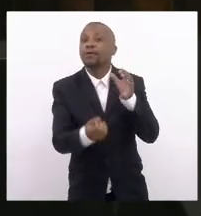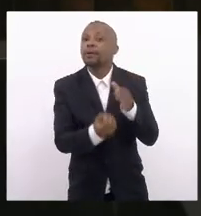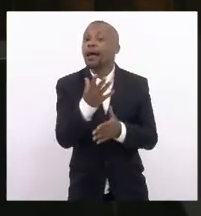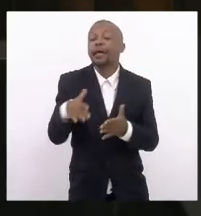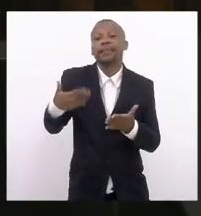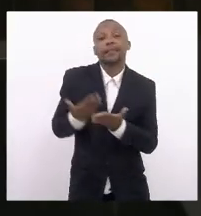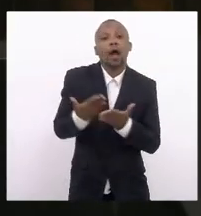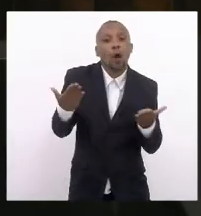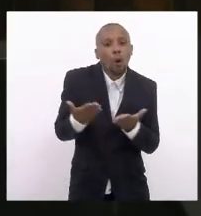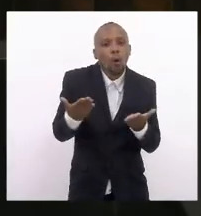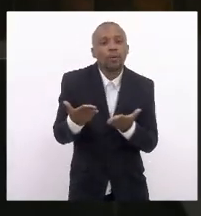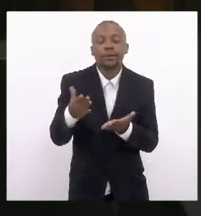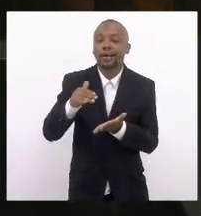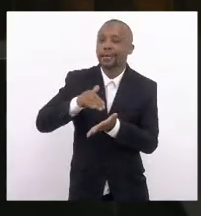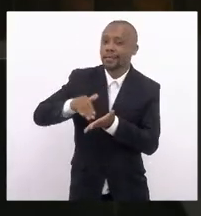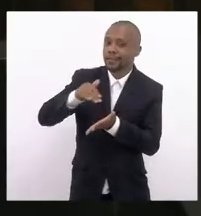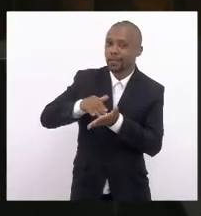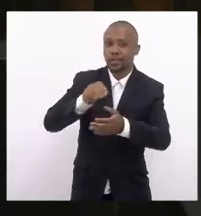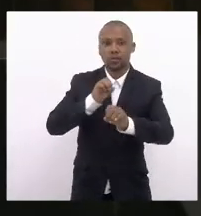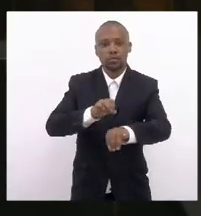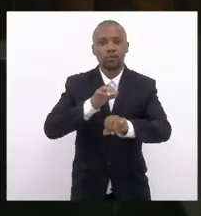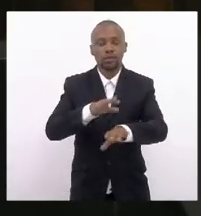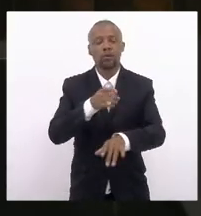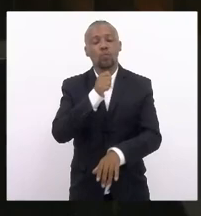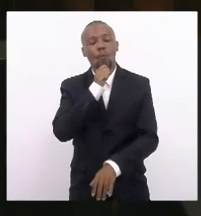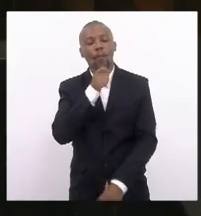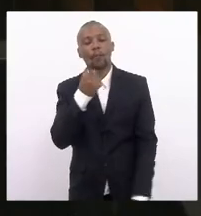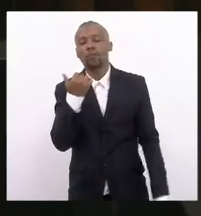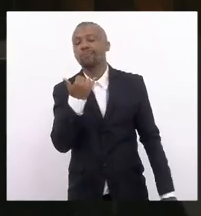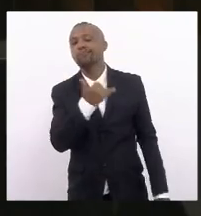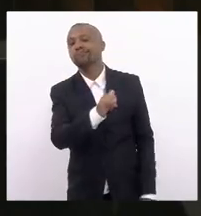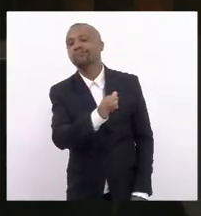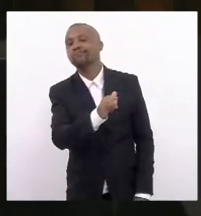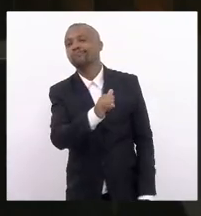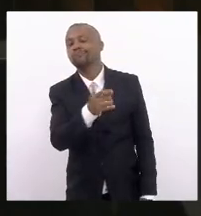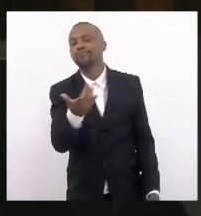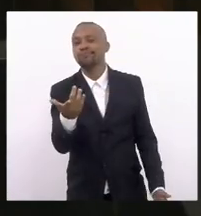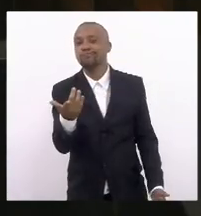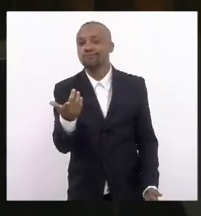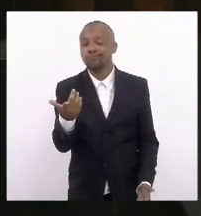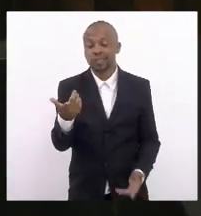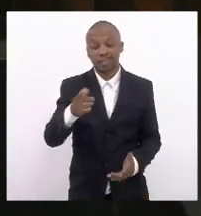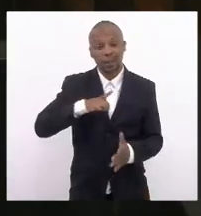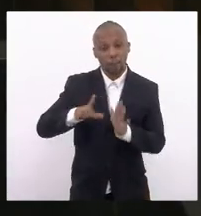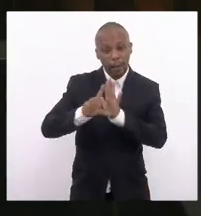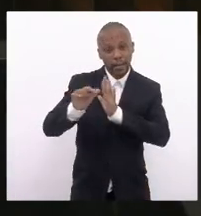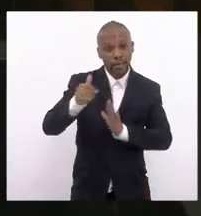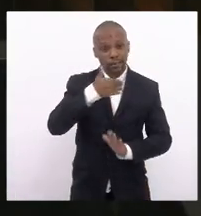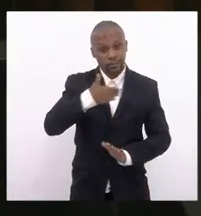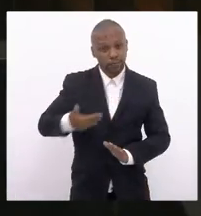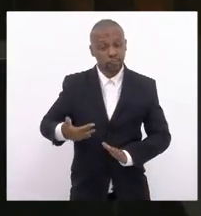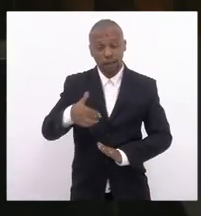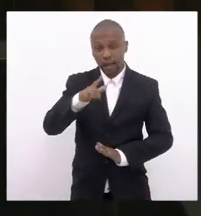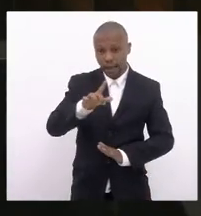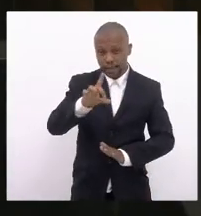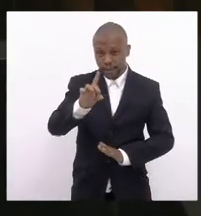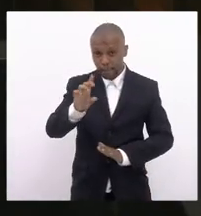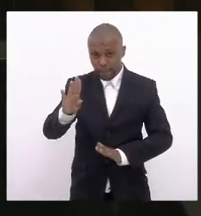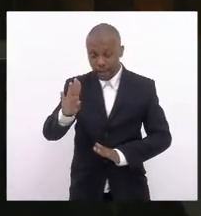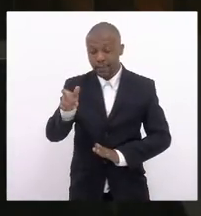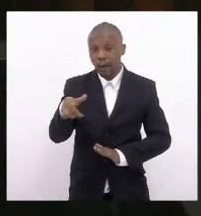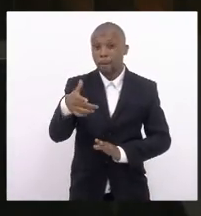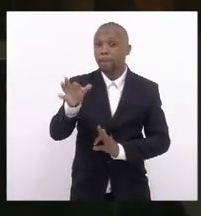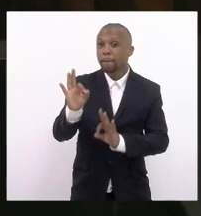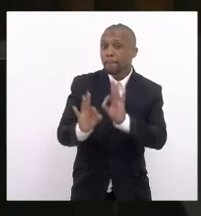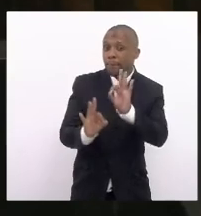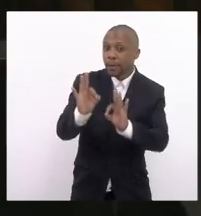não respeita. Existe uma lei que diz que os estados têm que ter um plano estadual de educação. Existe a LDB.